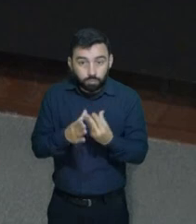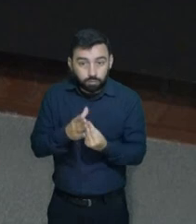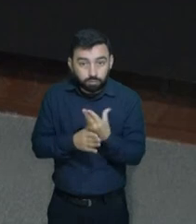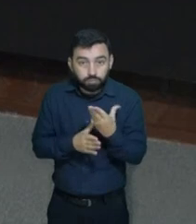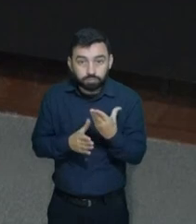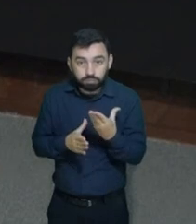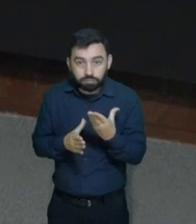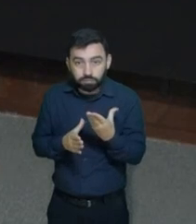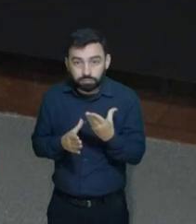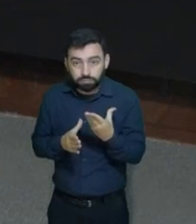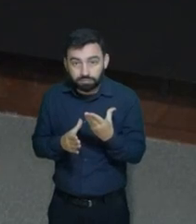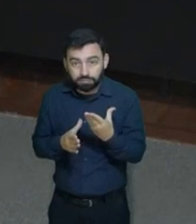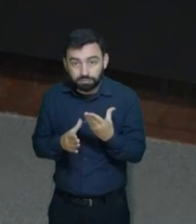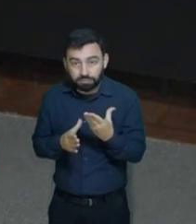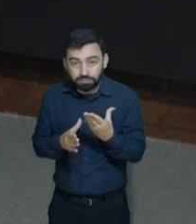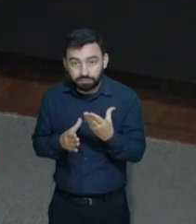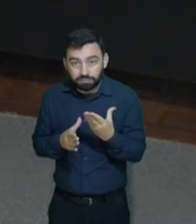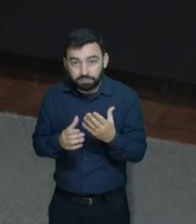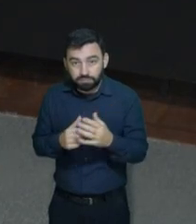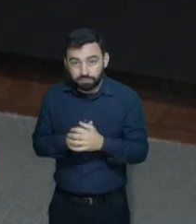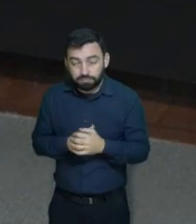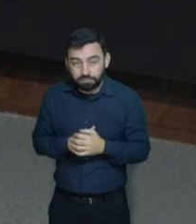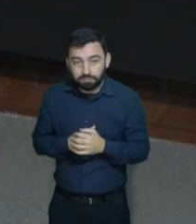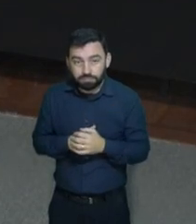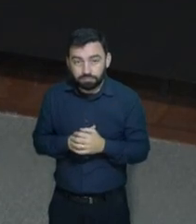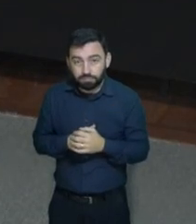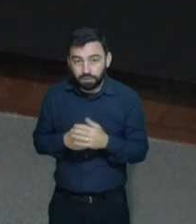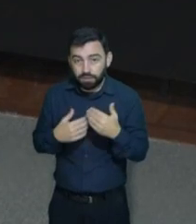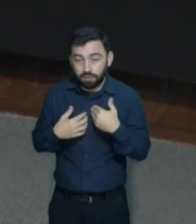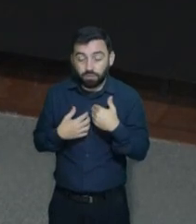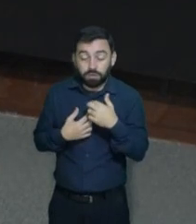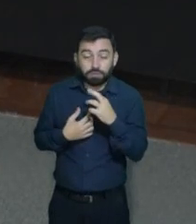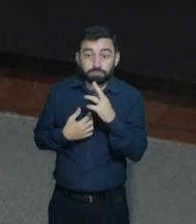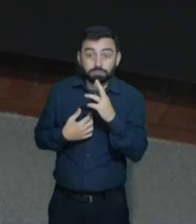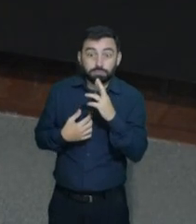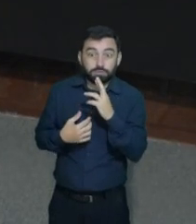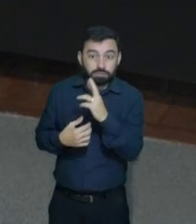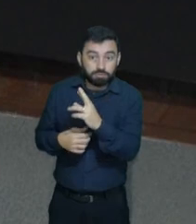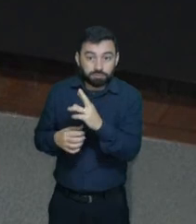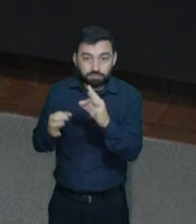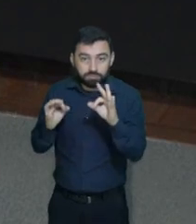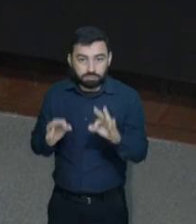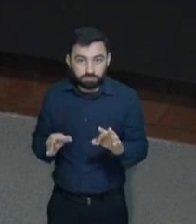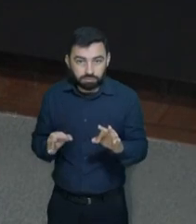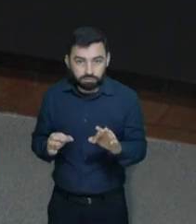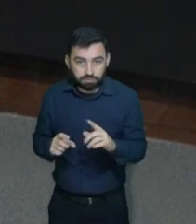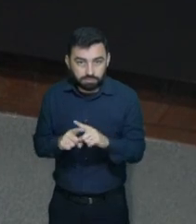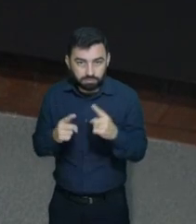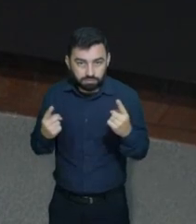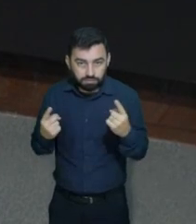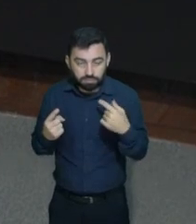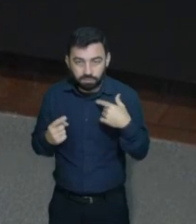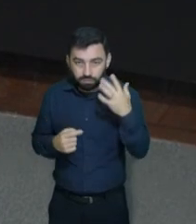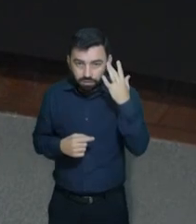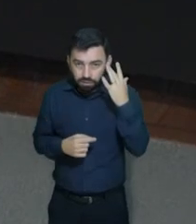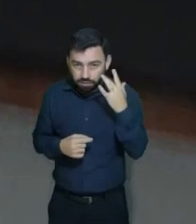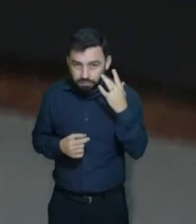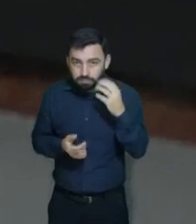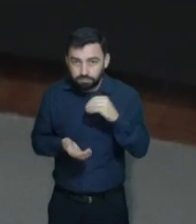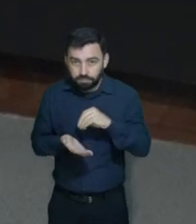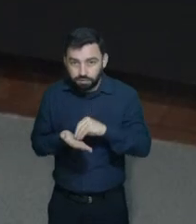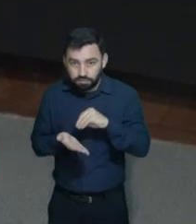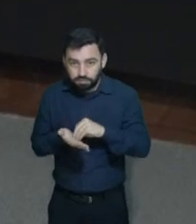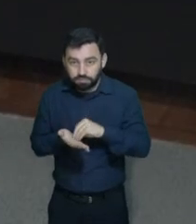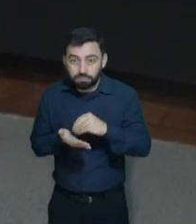produtiva no nível que eu pudesse entender para te dar essa resposta. Né? Mas eu acho que isso está faltando.